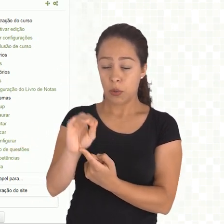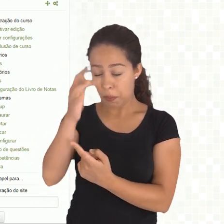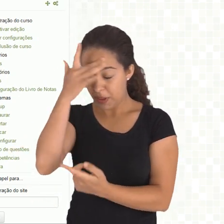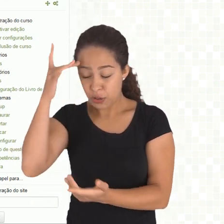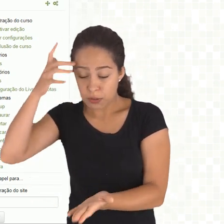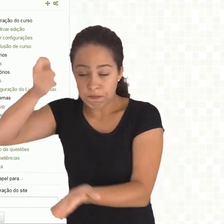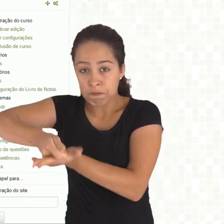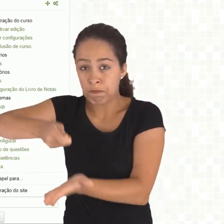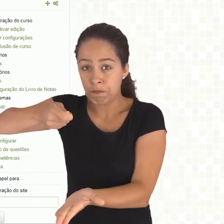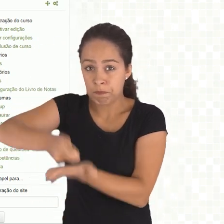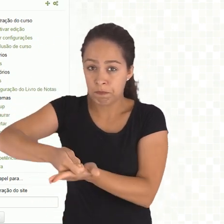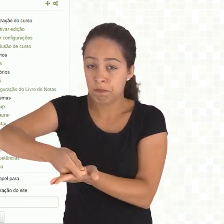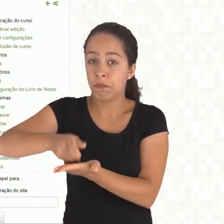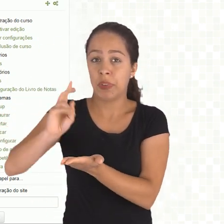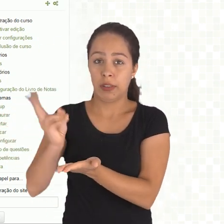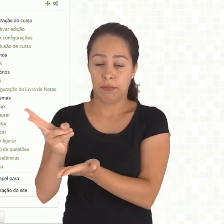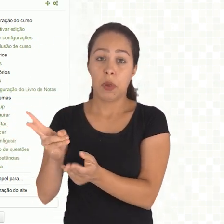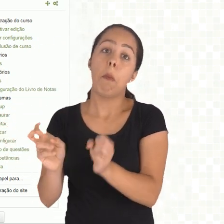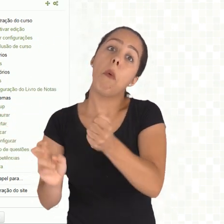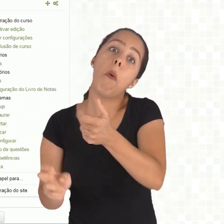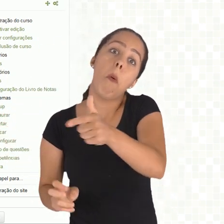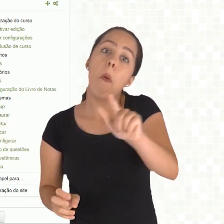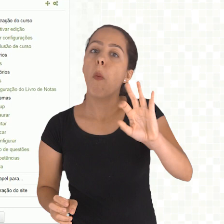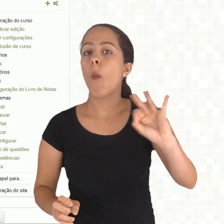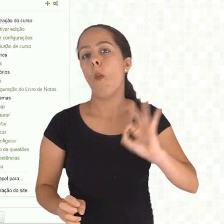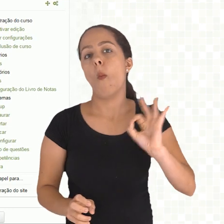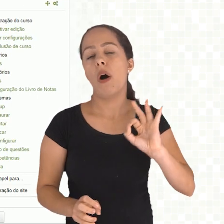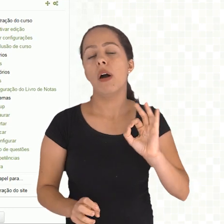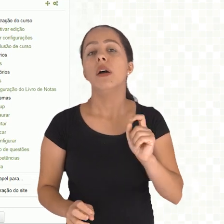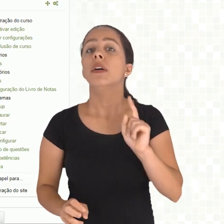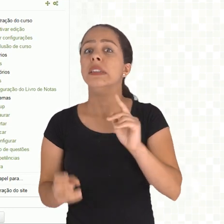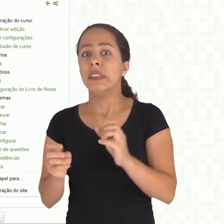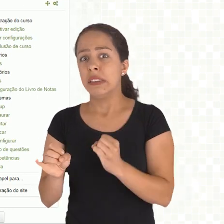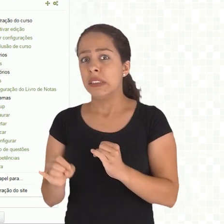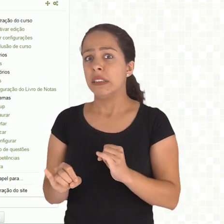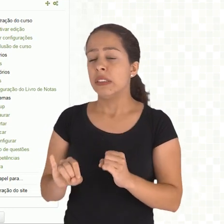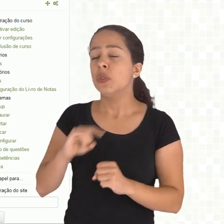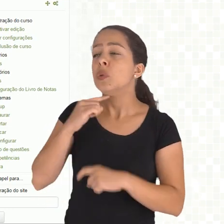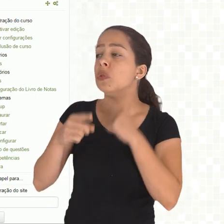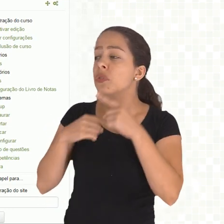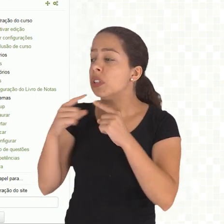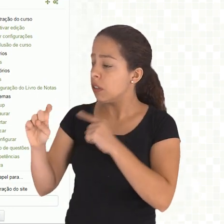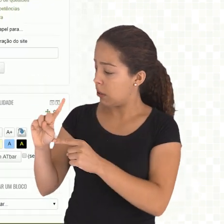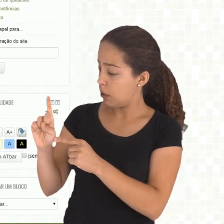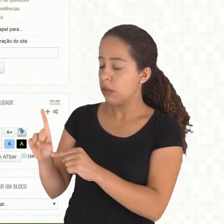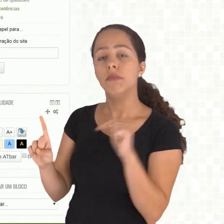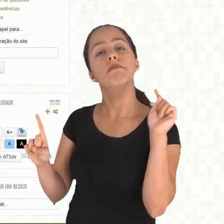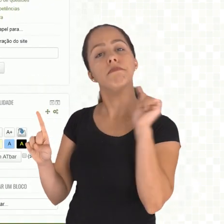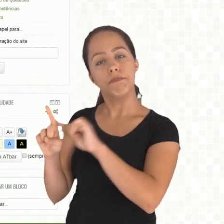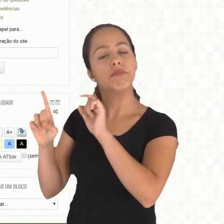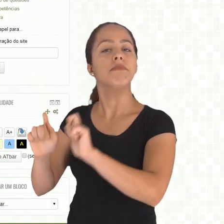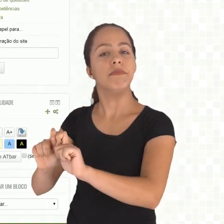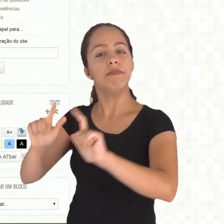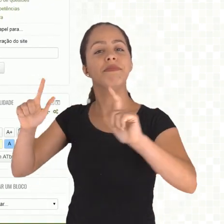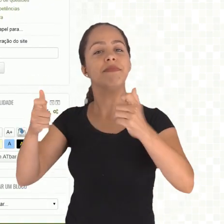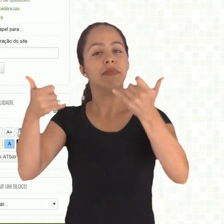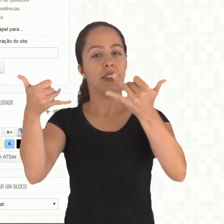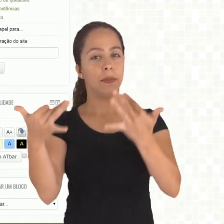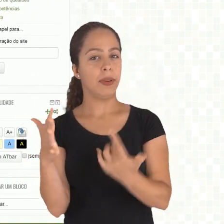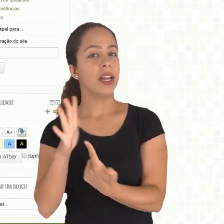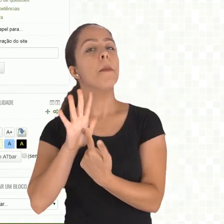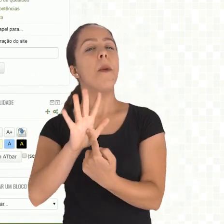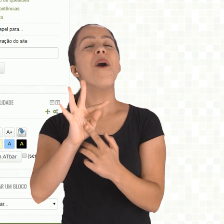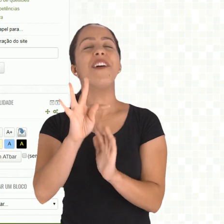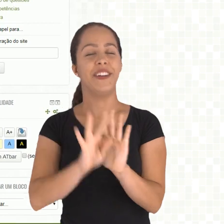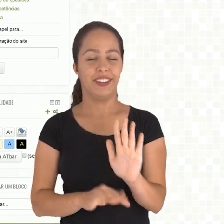aqui. Sempre você pode tirar suas dúvidas aqui também nas caixinhas de interrogação, tá certo? Então, uma vez criada a Wiki, você vai